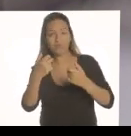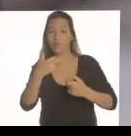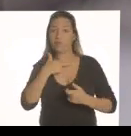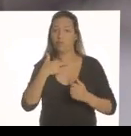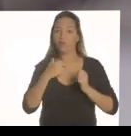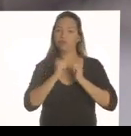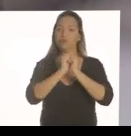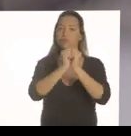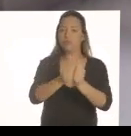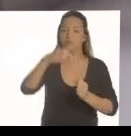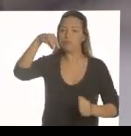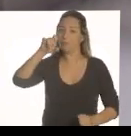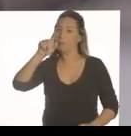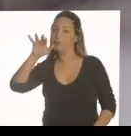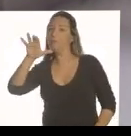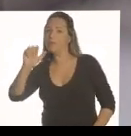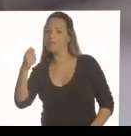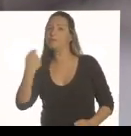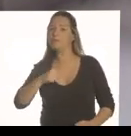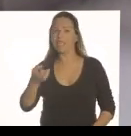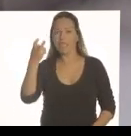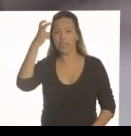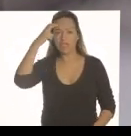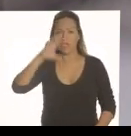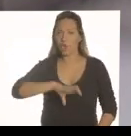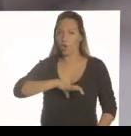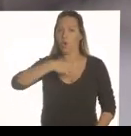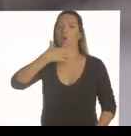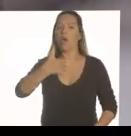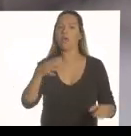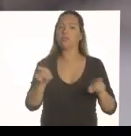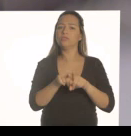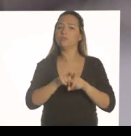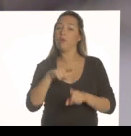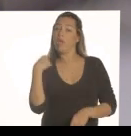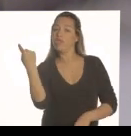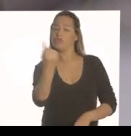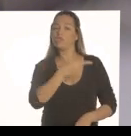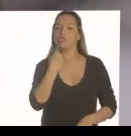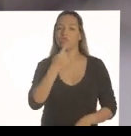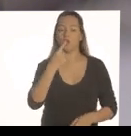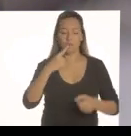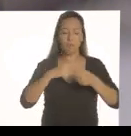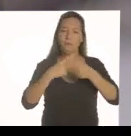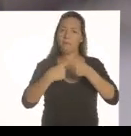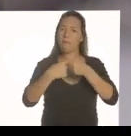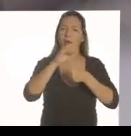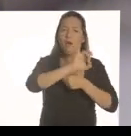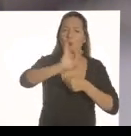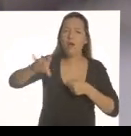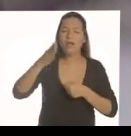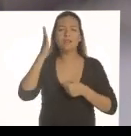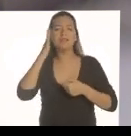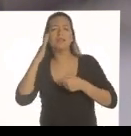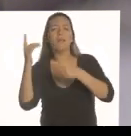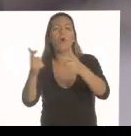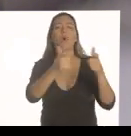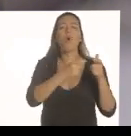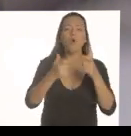do lado de miliciano e de corrupto. Tem que ter inteligência e tem que ter coragem. Nós vamos identificar a violência em